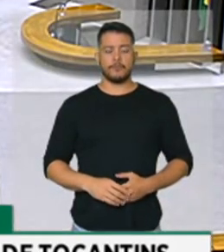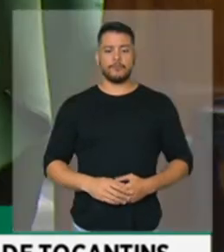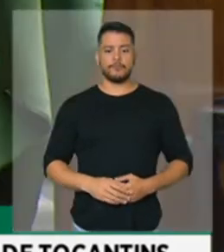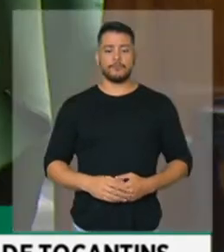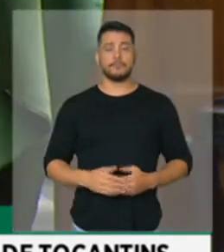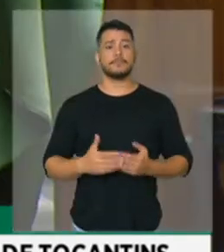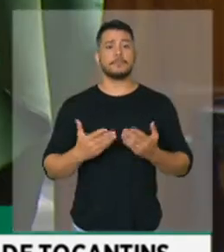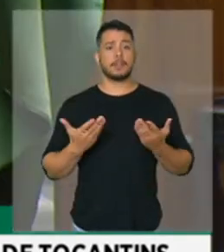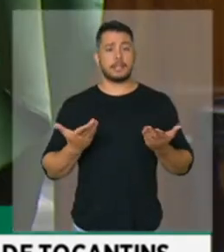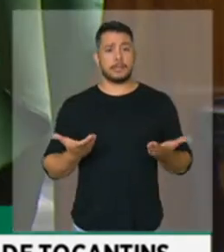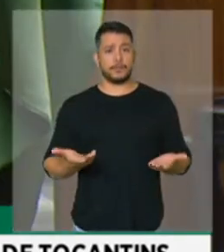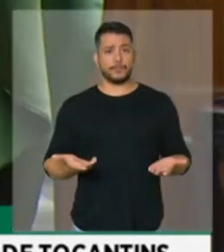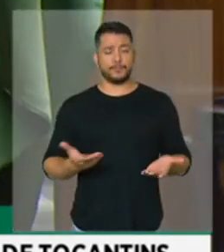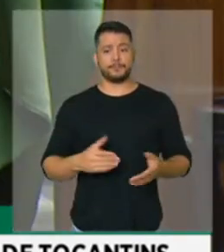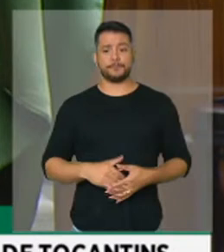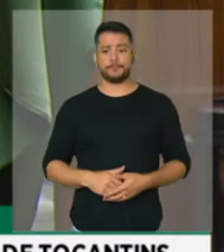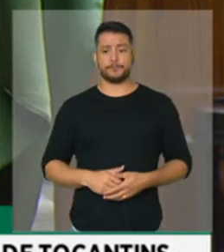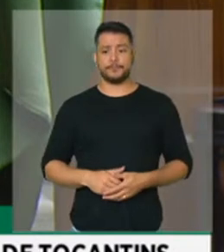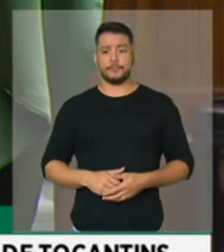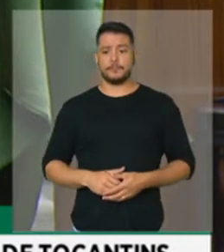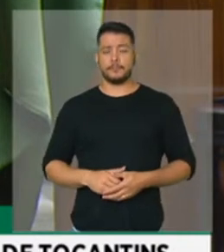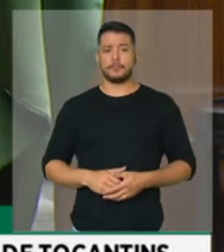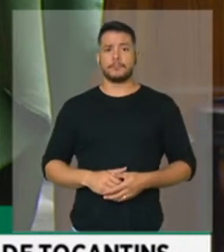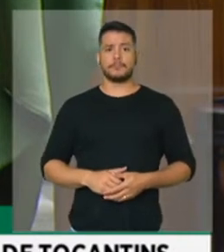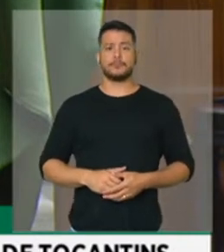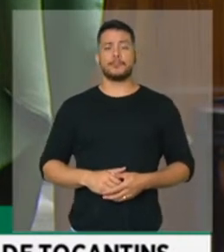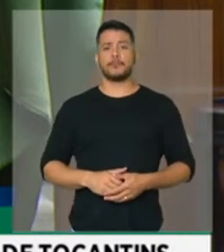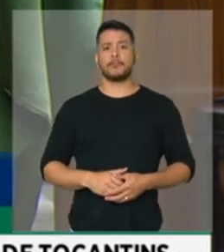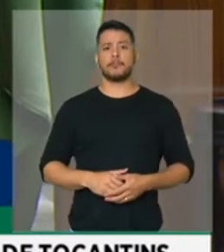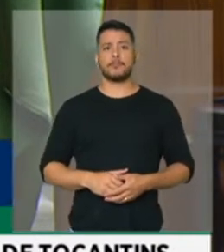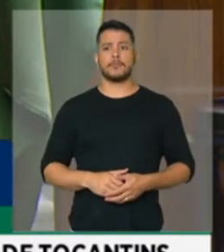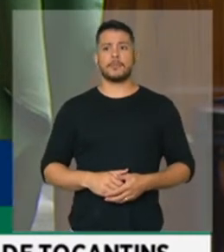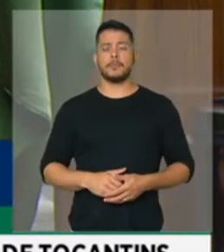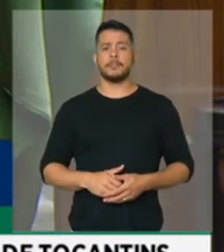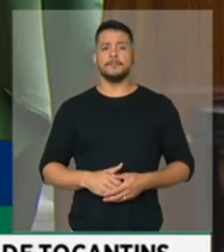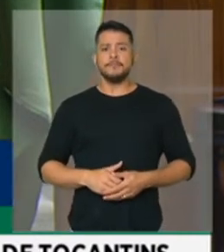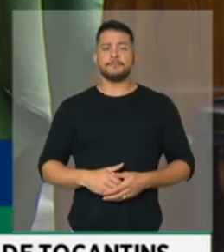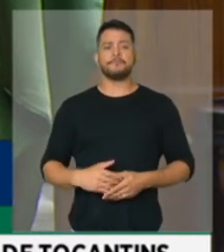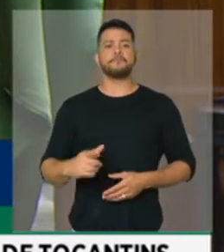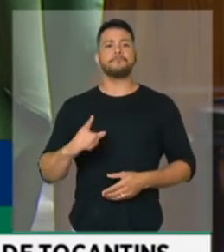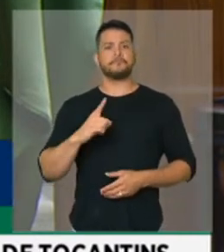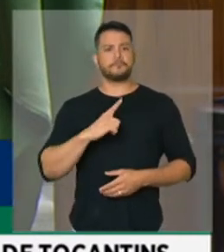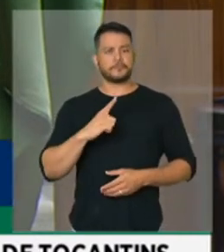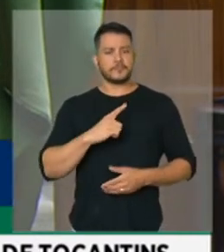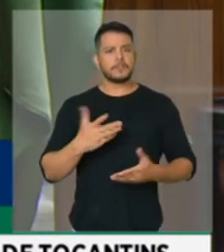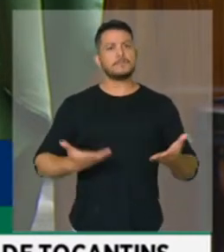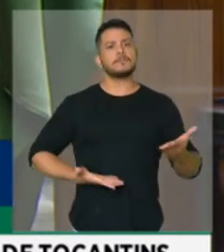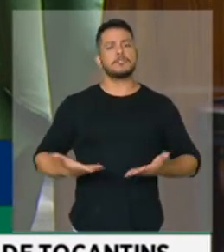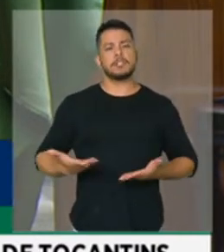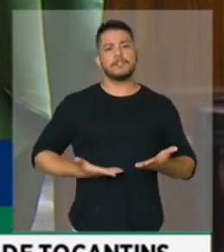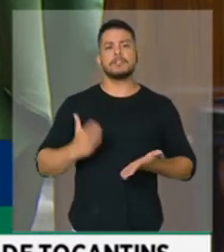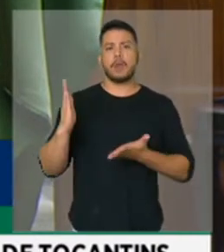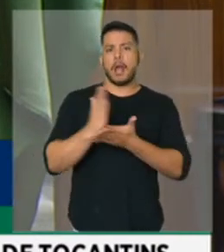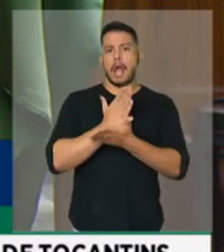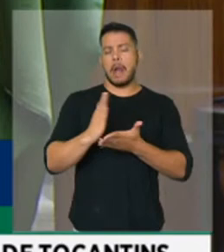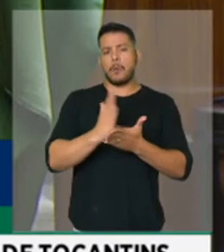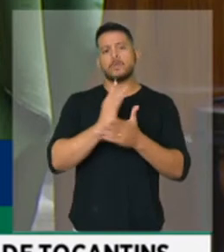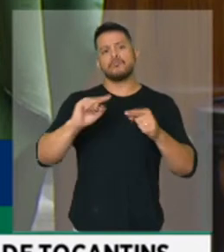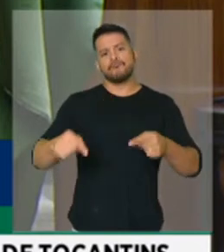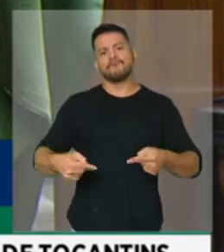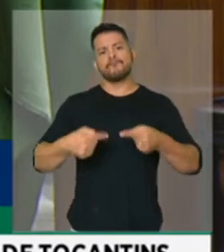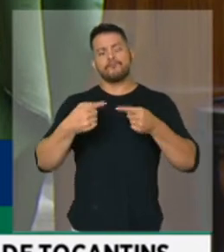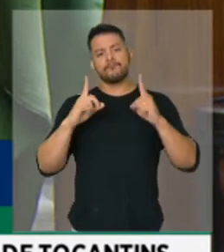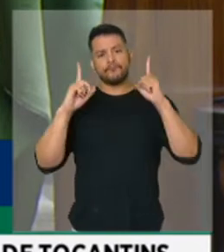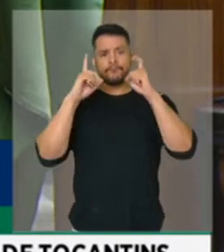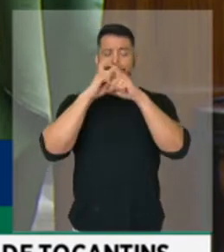Nesse sentido, foram poucos os desafios na prestação dos mais variados serviços públicos, na organização do